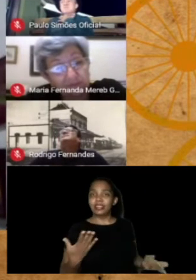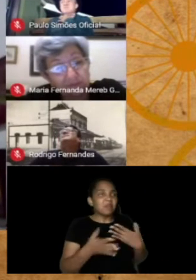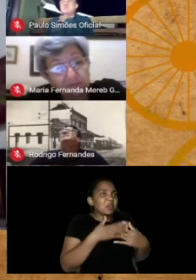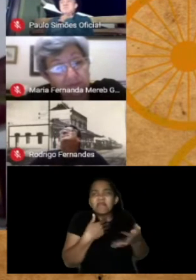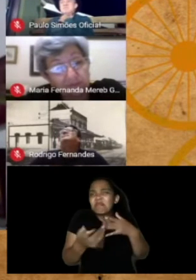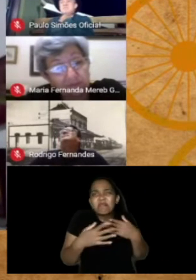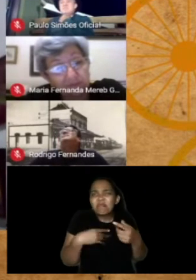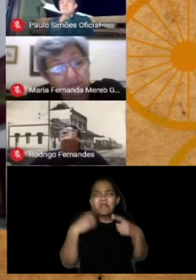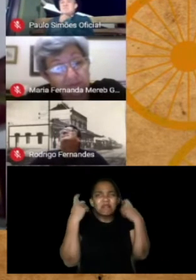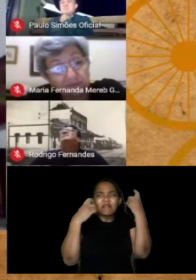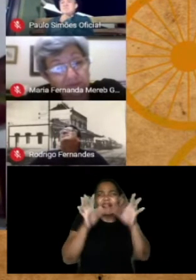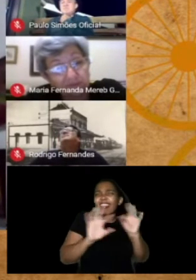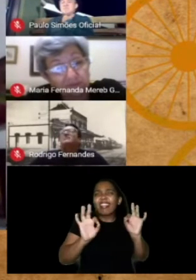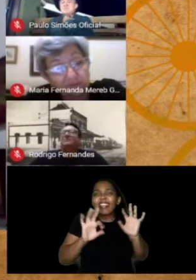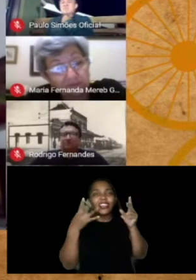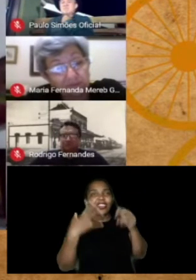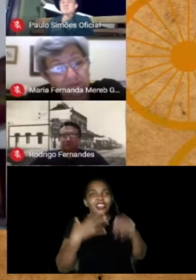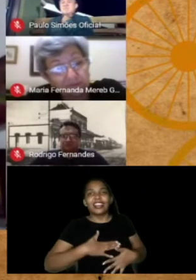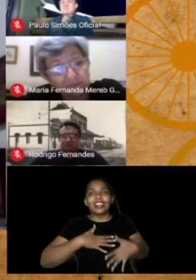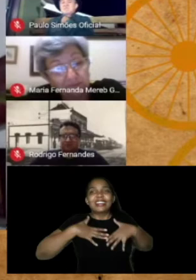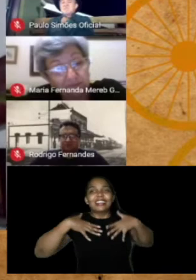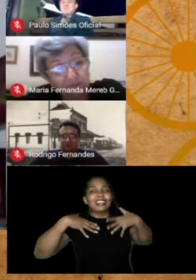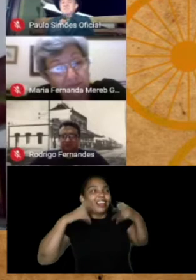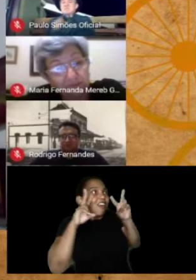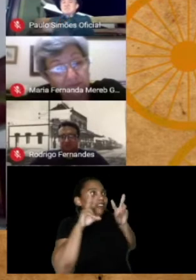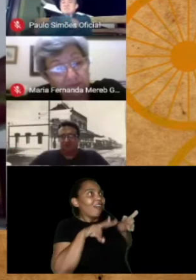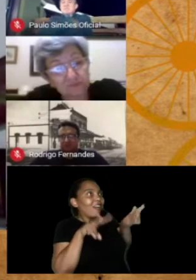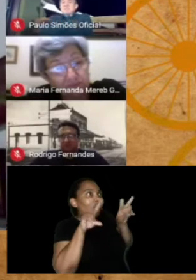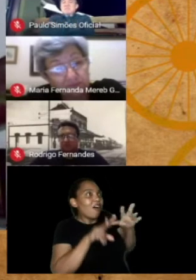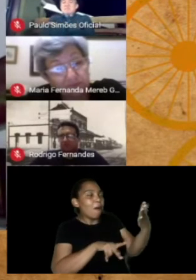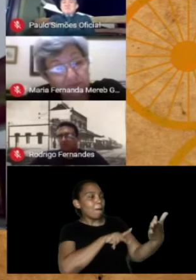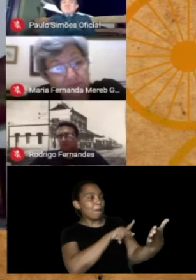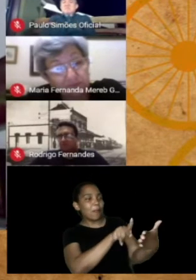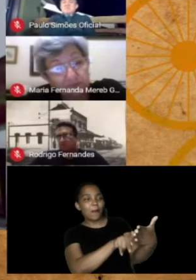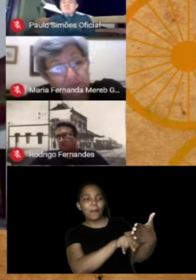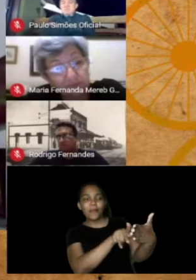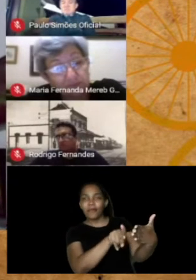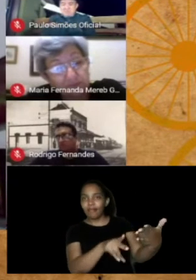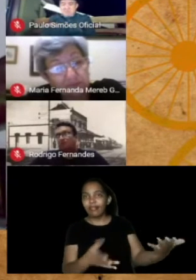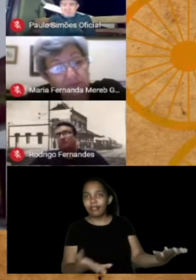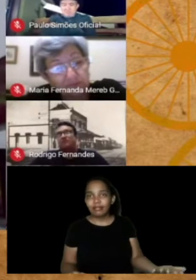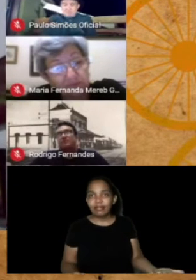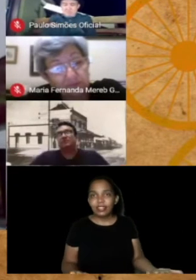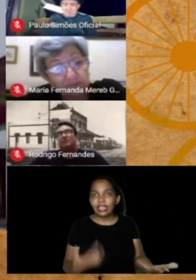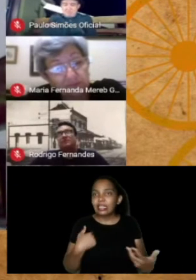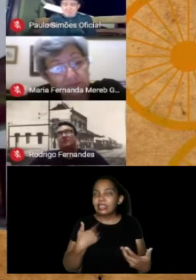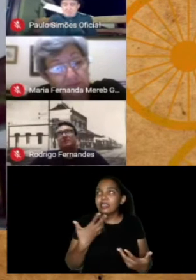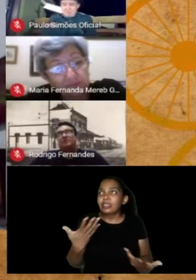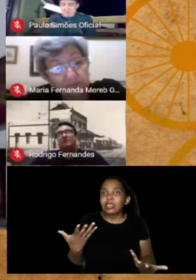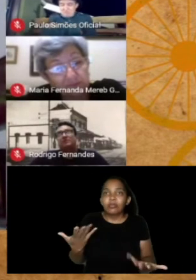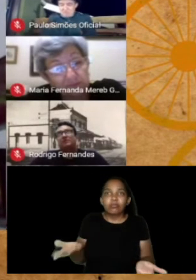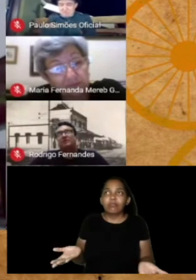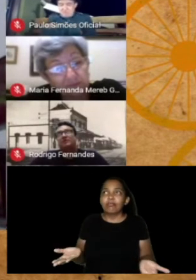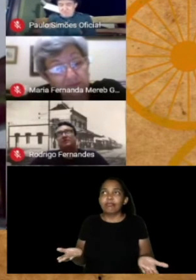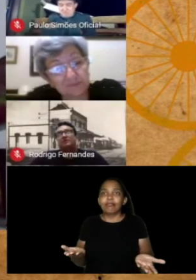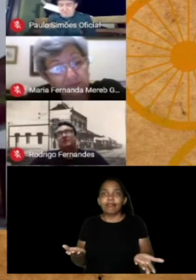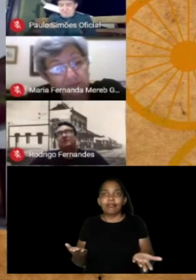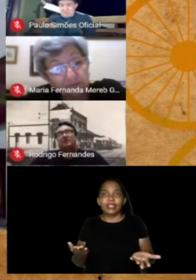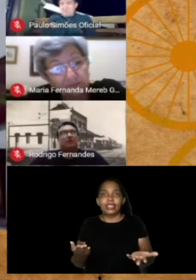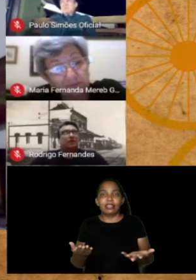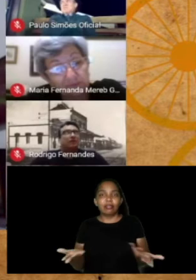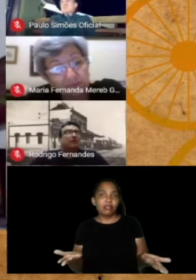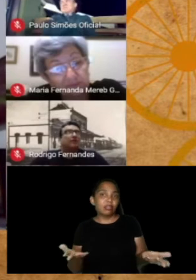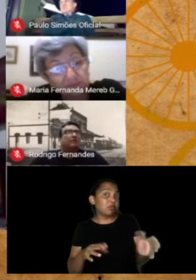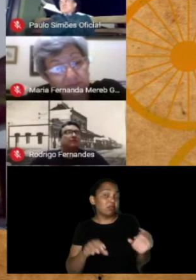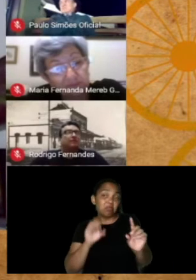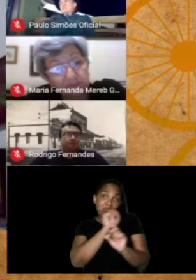certo? E ir para a estação, esperar um trem, né, era quase que uma questão social. A gente ia para lá, principalmente